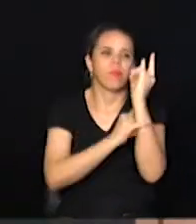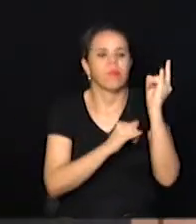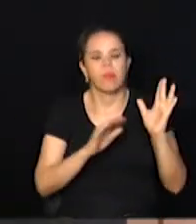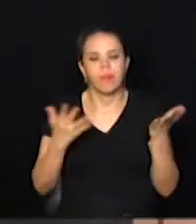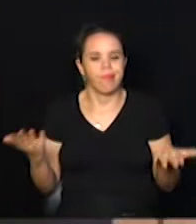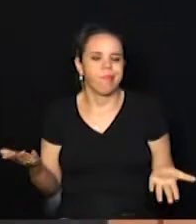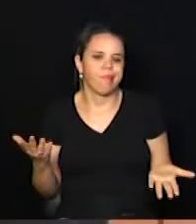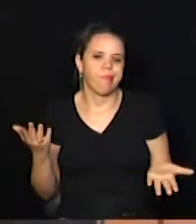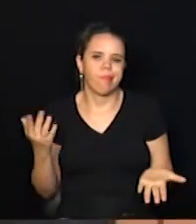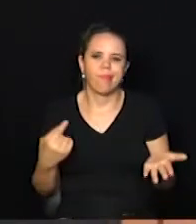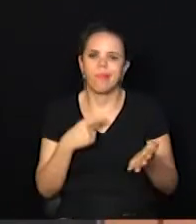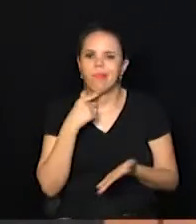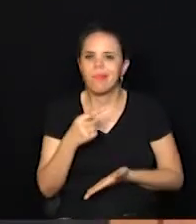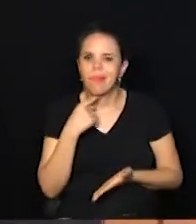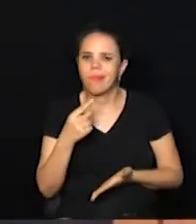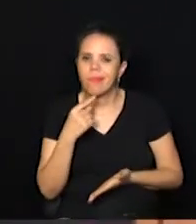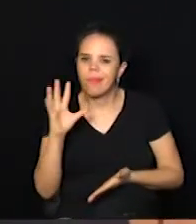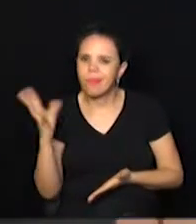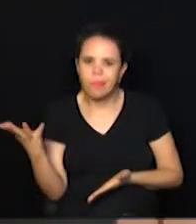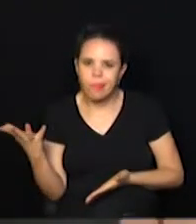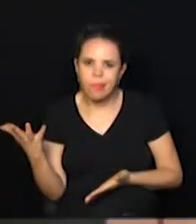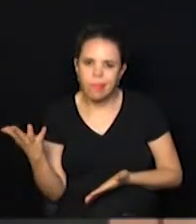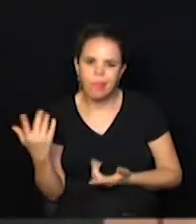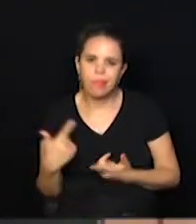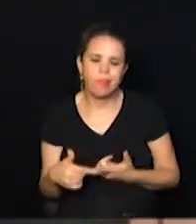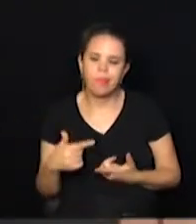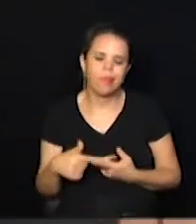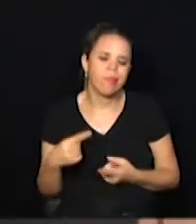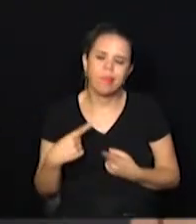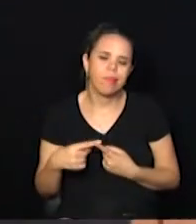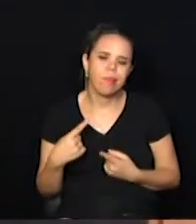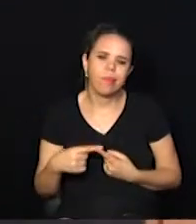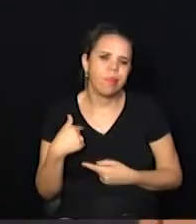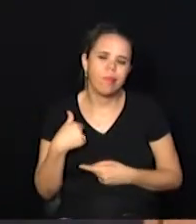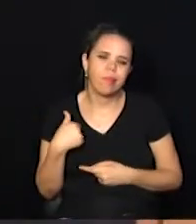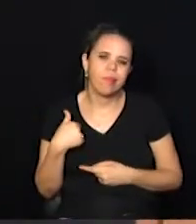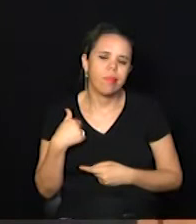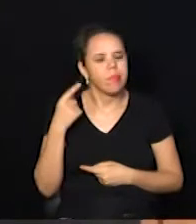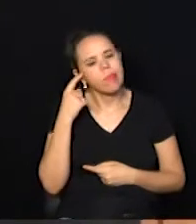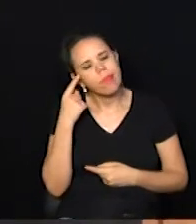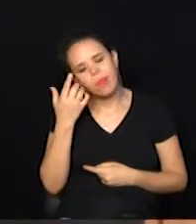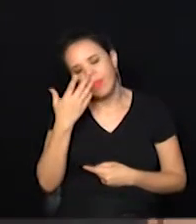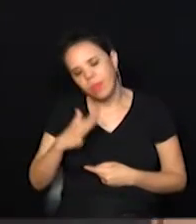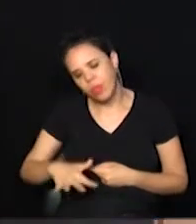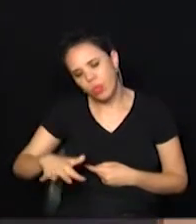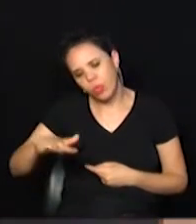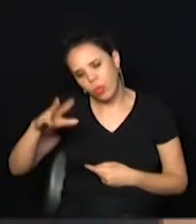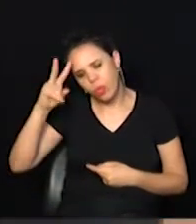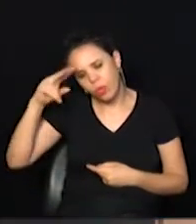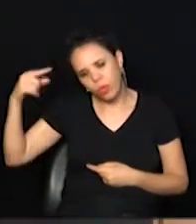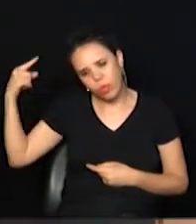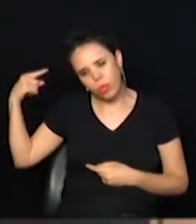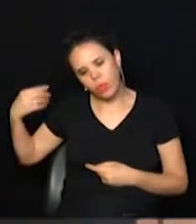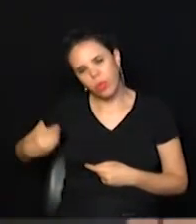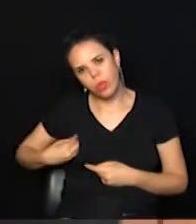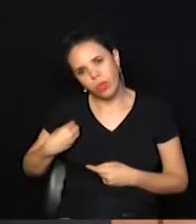a gente se perguntava o que tinha acontecido, o que havia ocorrido. Eu mesma, ali na minha infância, né, eu me recordo que, para